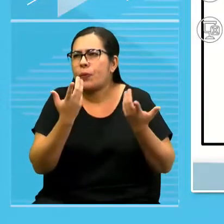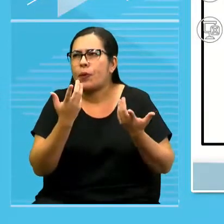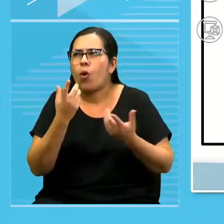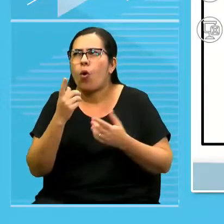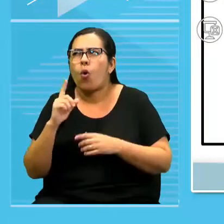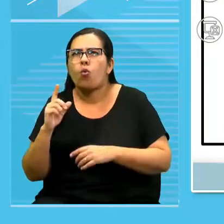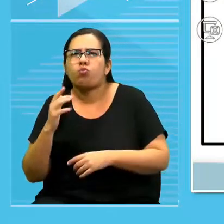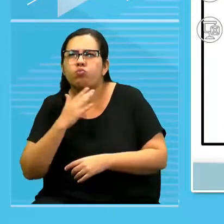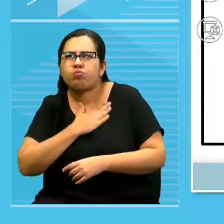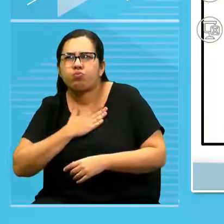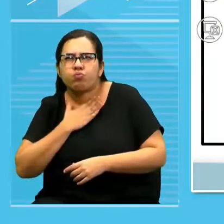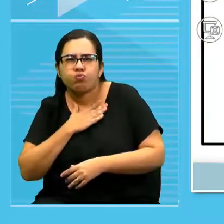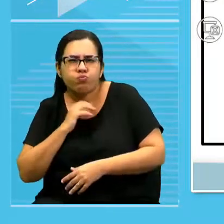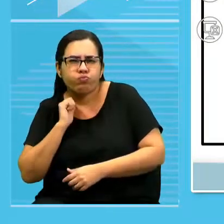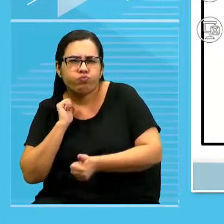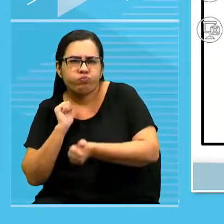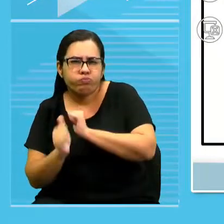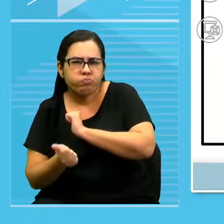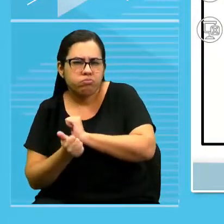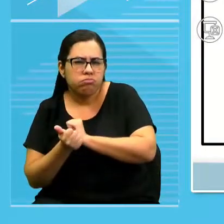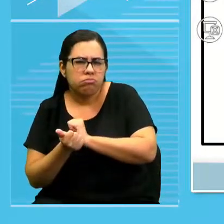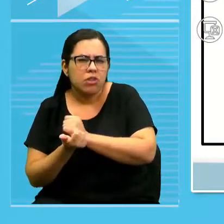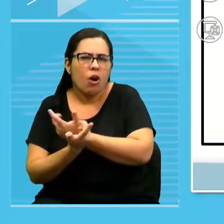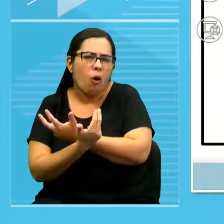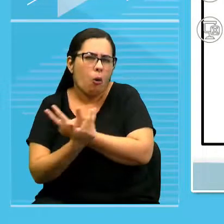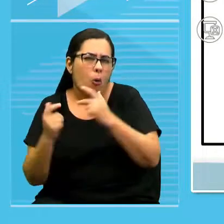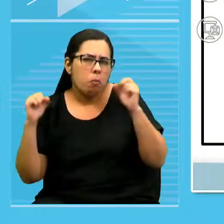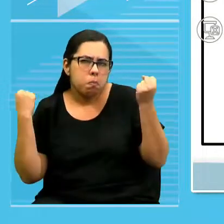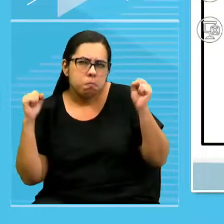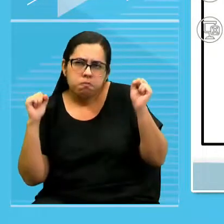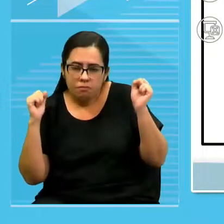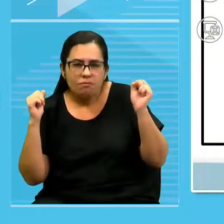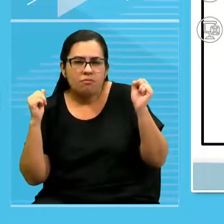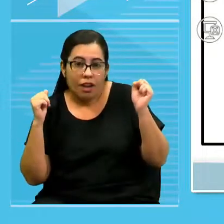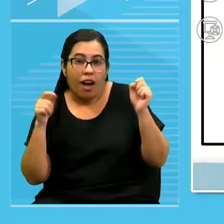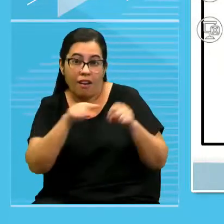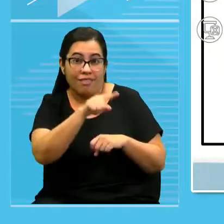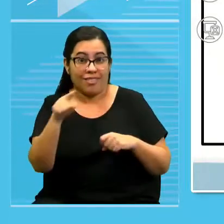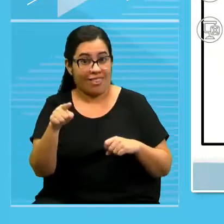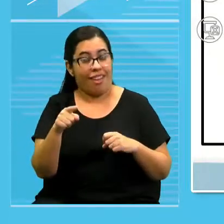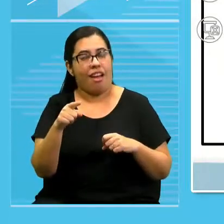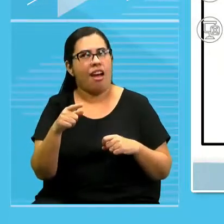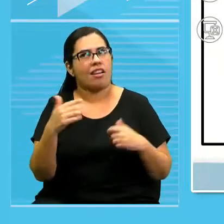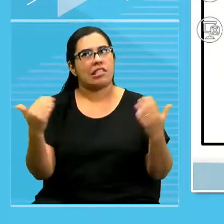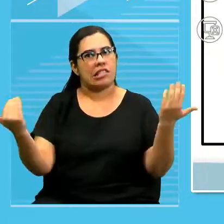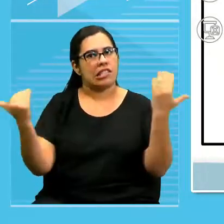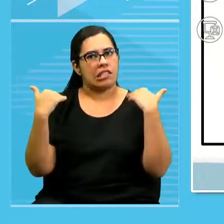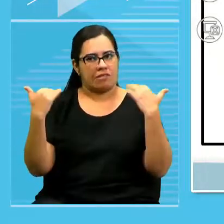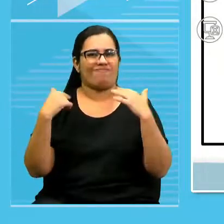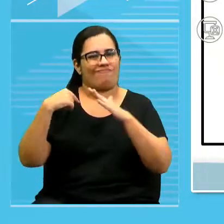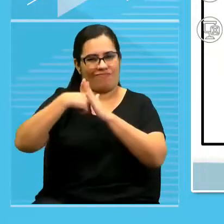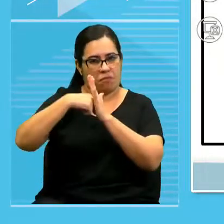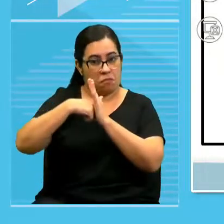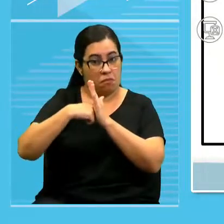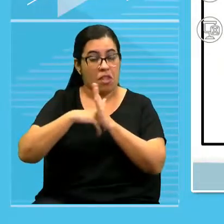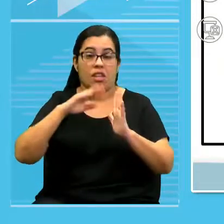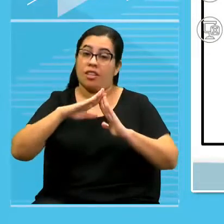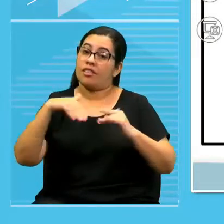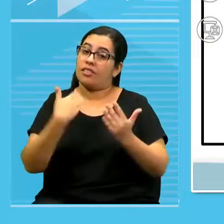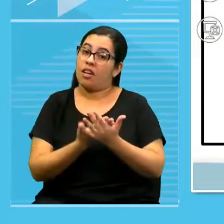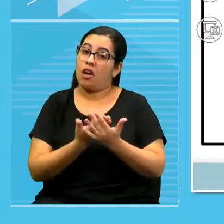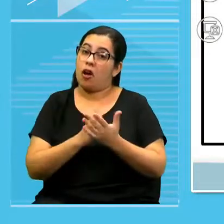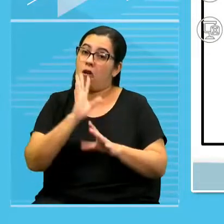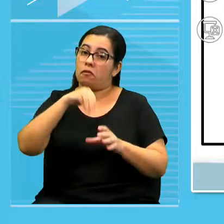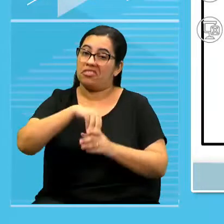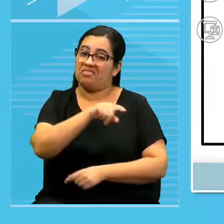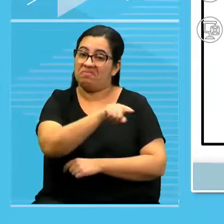os esportes então é aqui também né dentro da escola que a gente aprende isso porque vai depender da tua